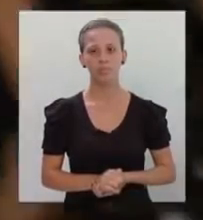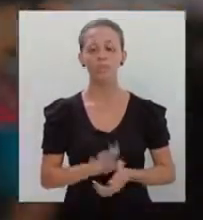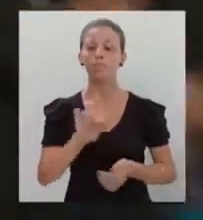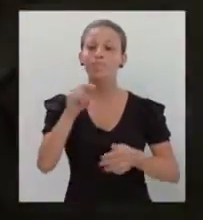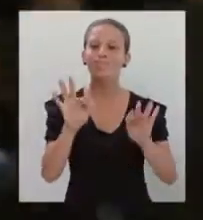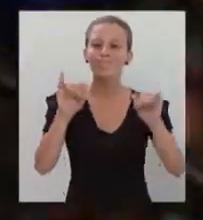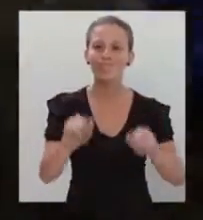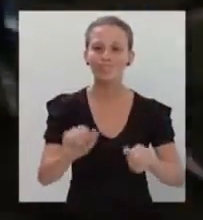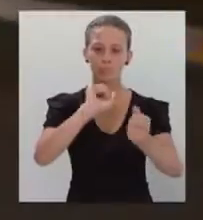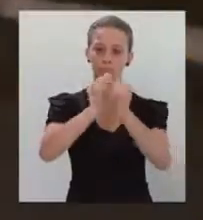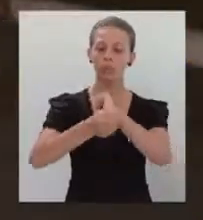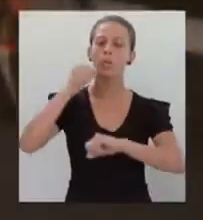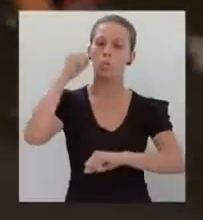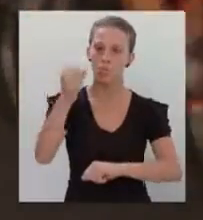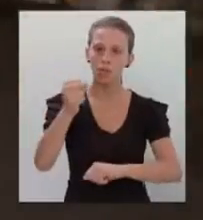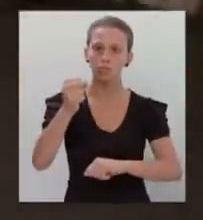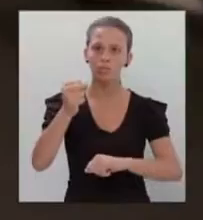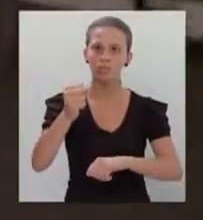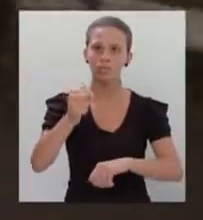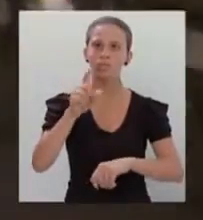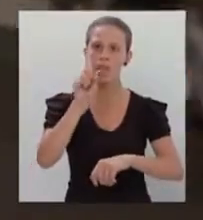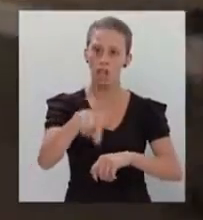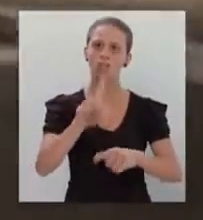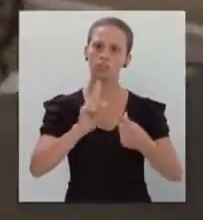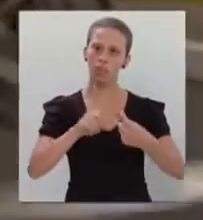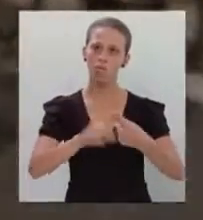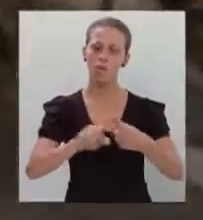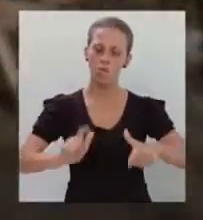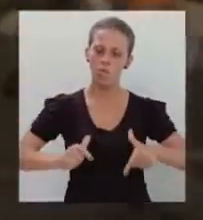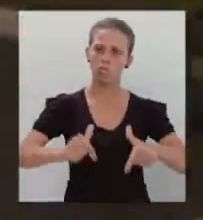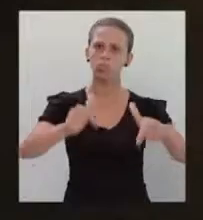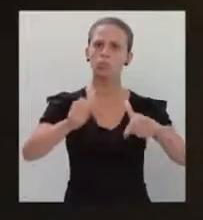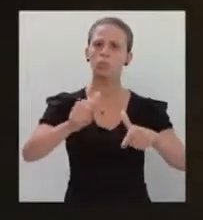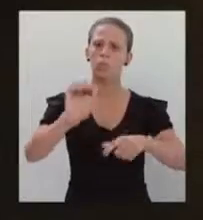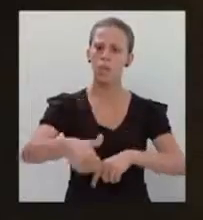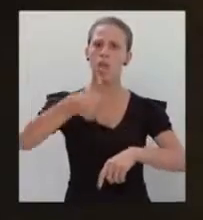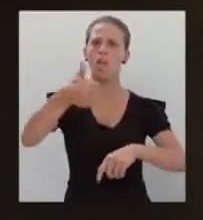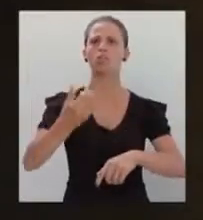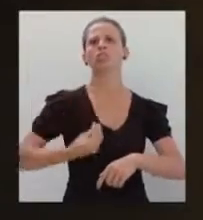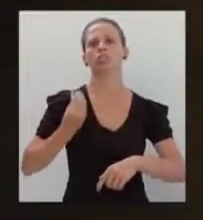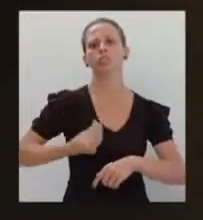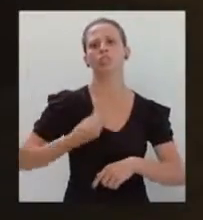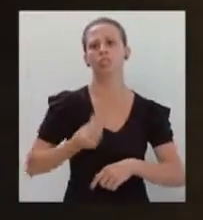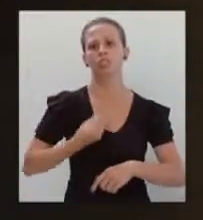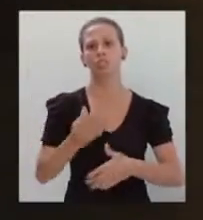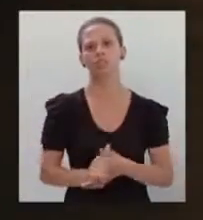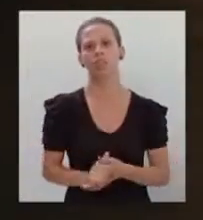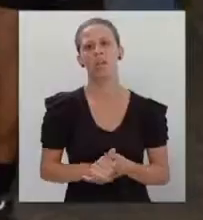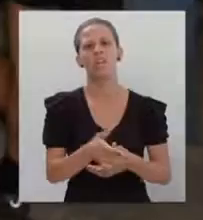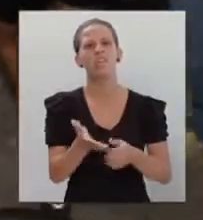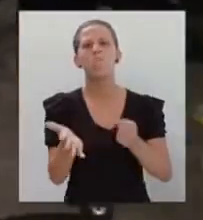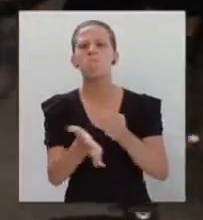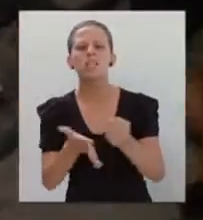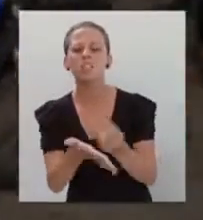Por fim, o esporte campeão está engajado na busca por uma melhor qualidade de vida através de condições